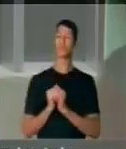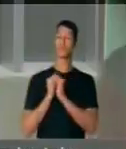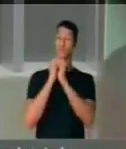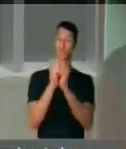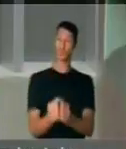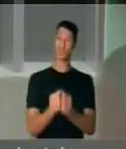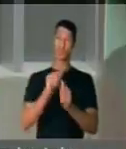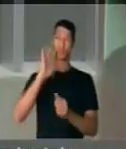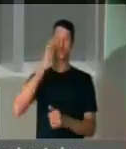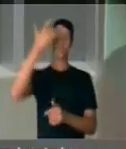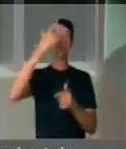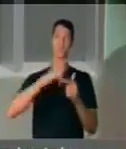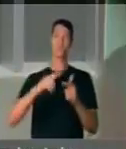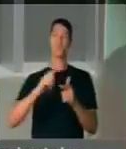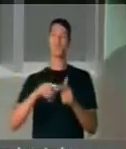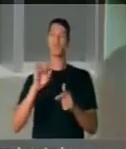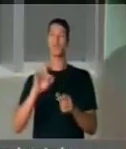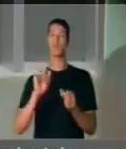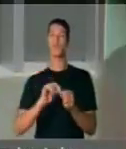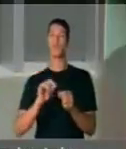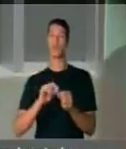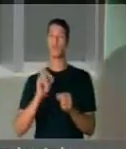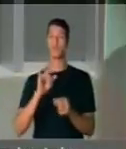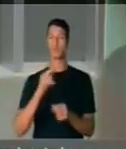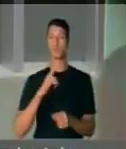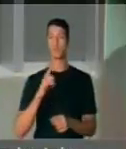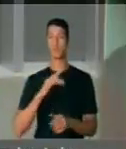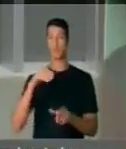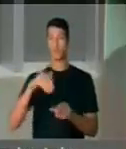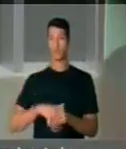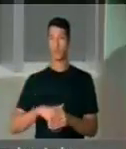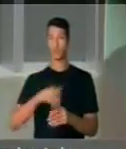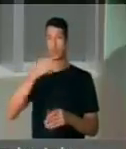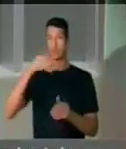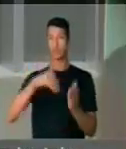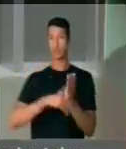juntos, de resolver esse problema. E só faremos se eu tiver o voto